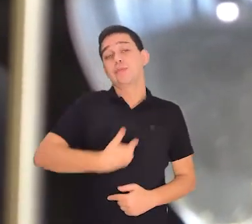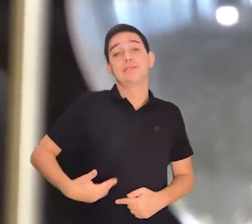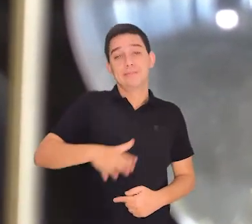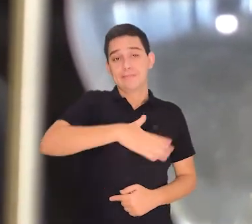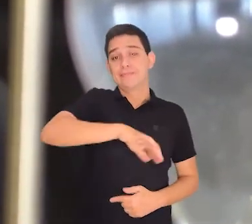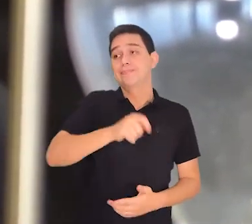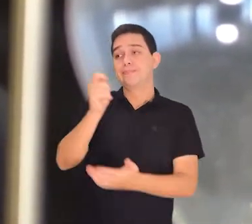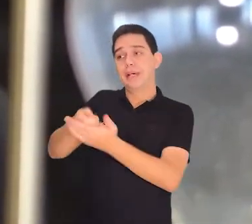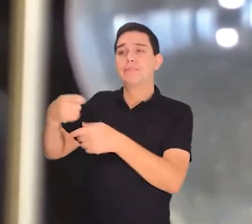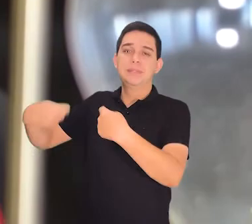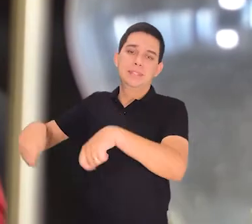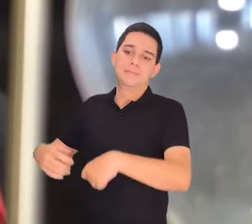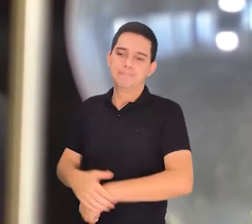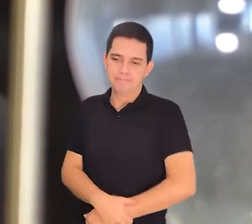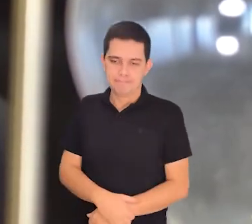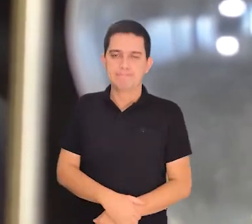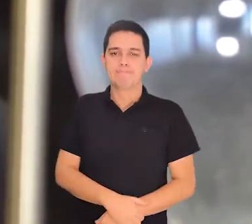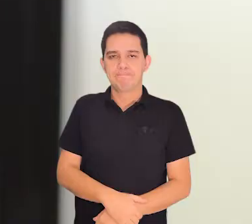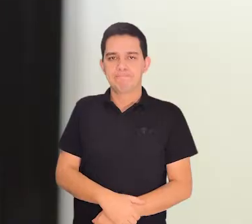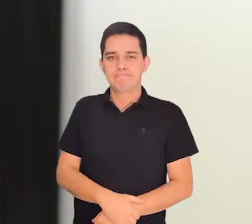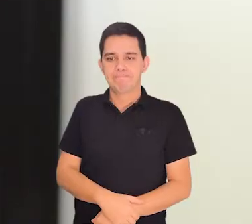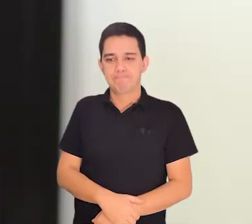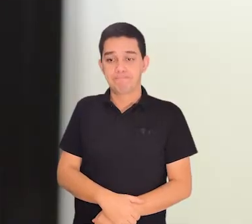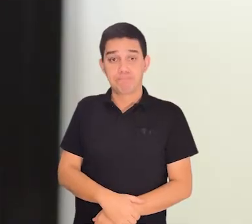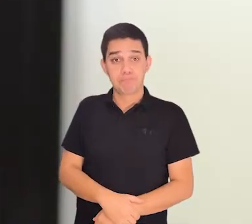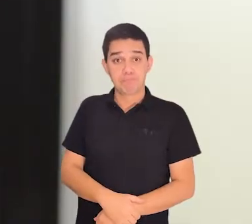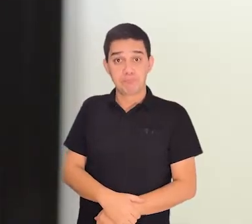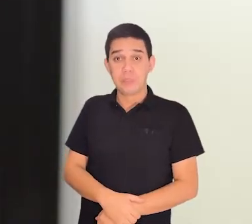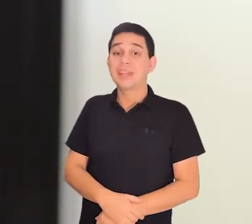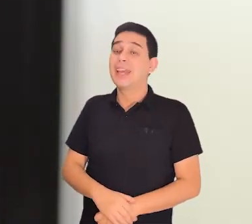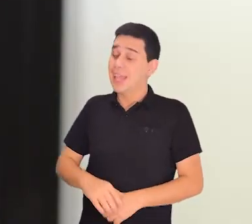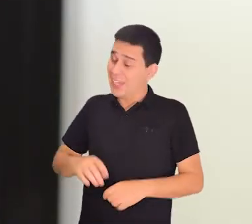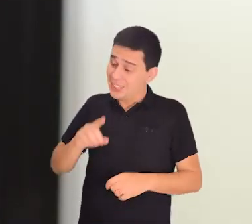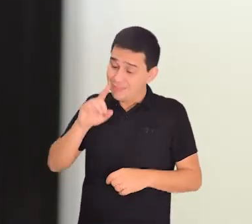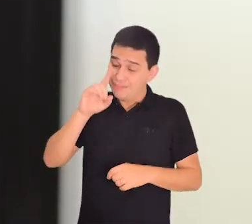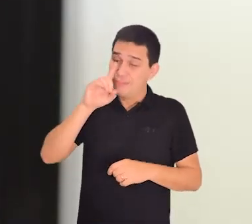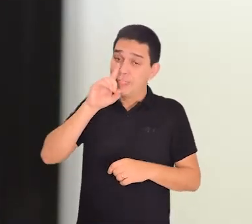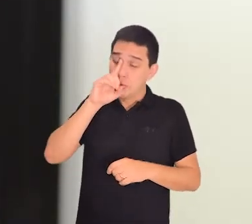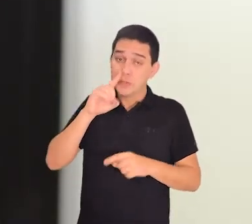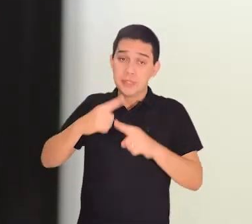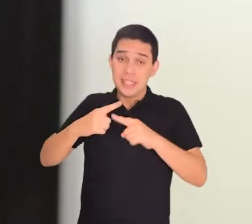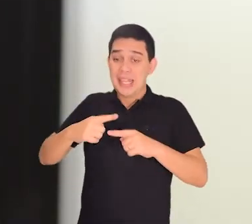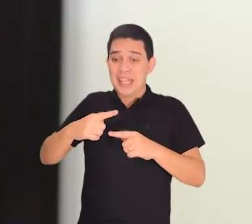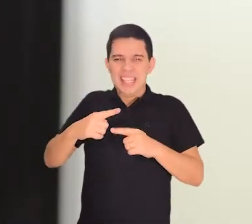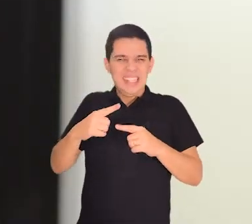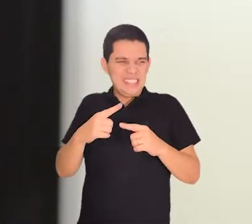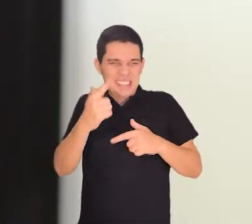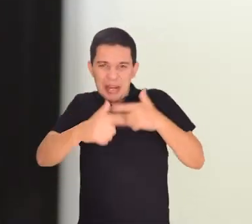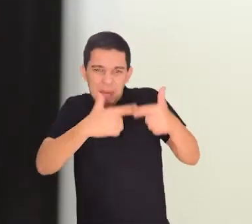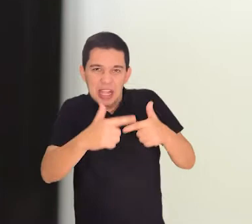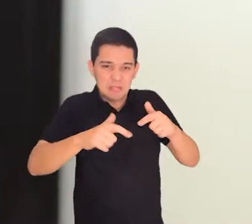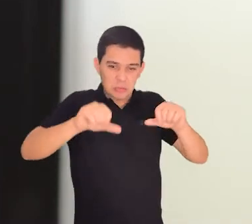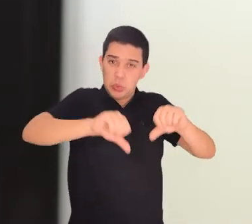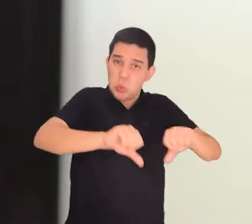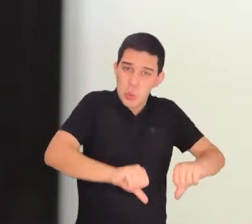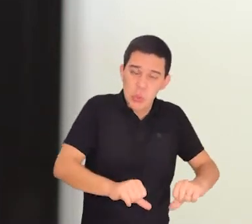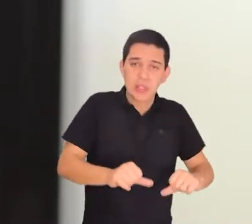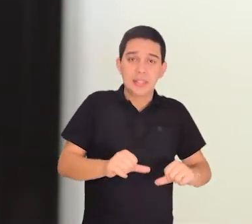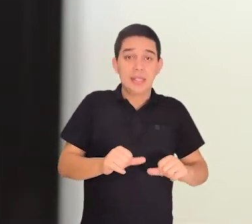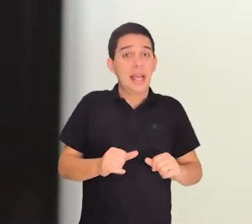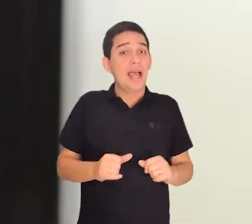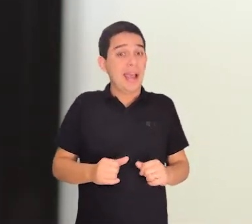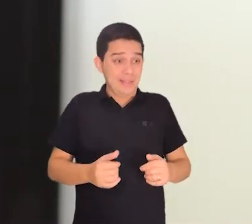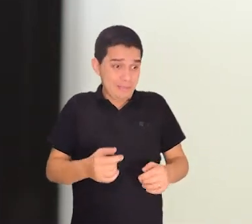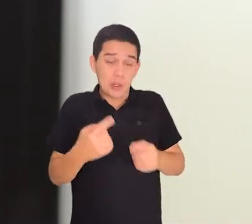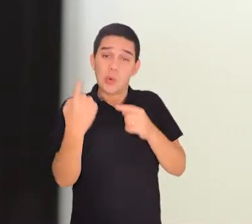mesmo no atendimento à saúde da população. Existe um reflexo dessa precarização, sobretudo dos profissionais